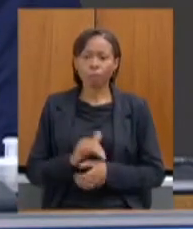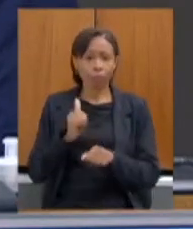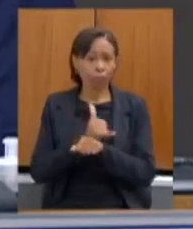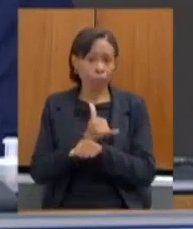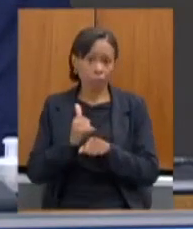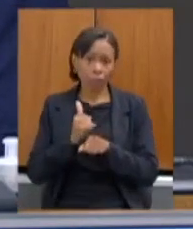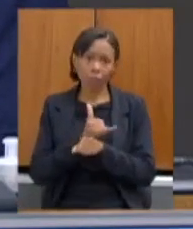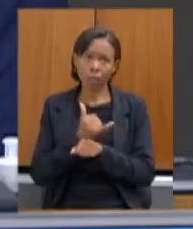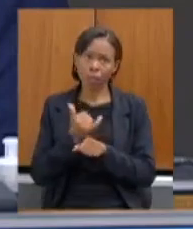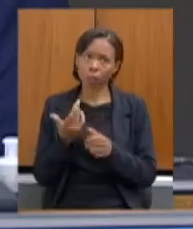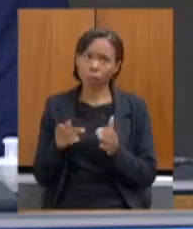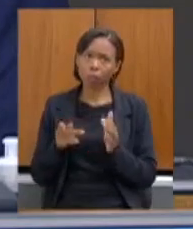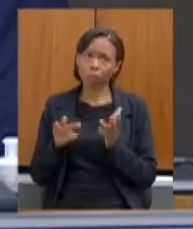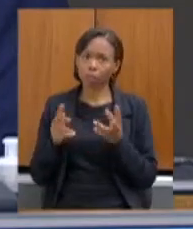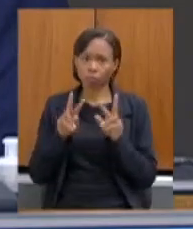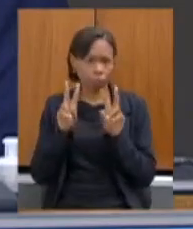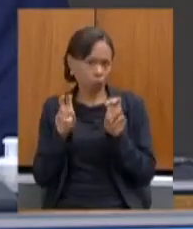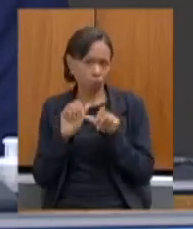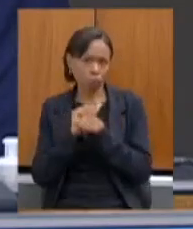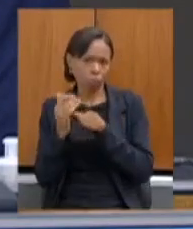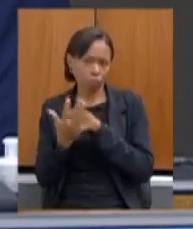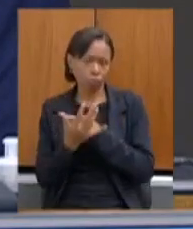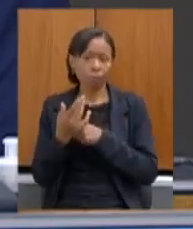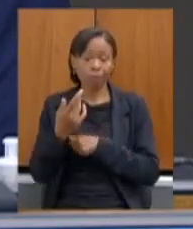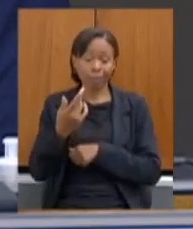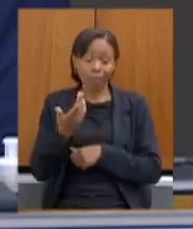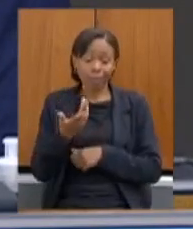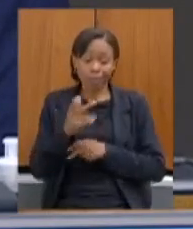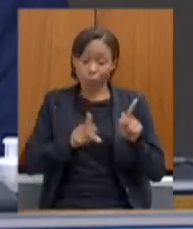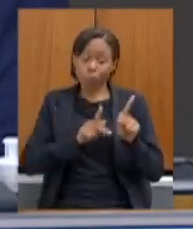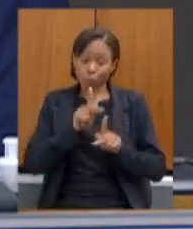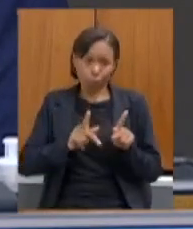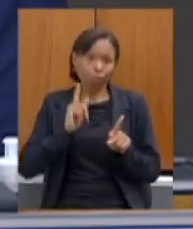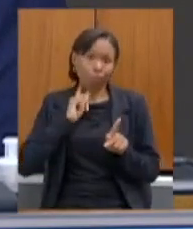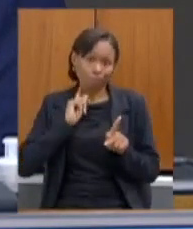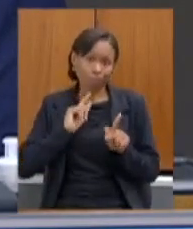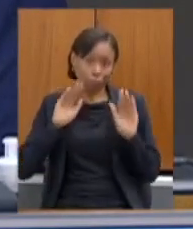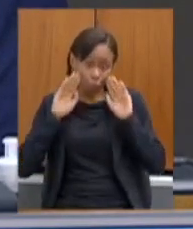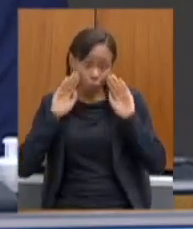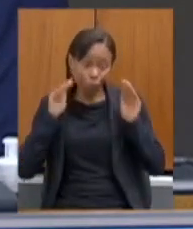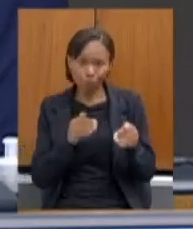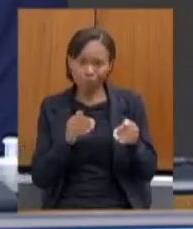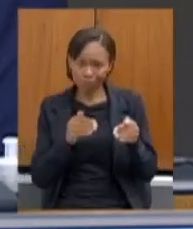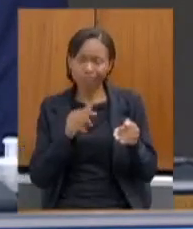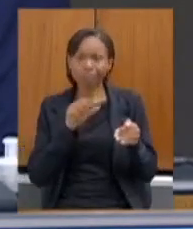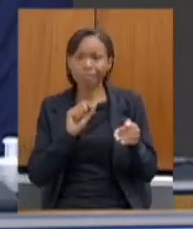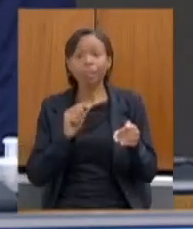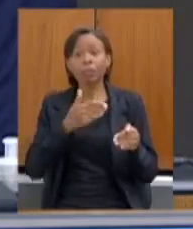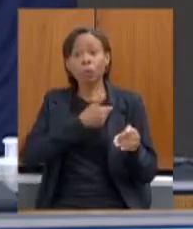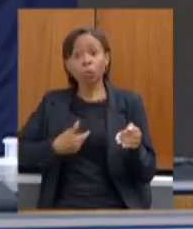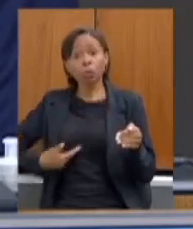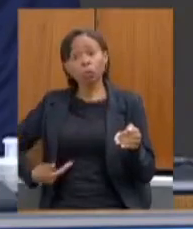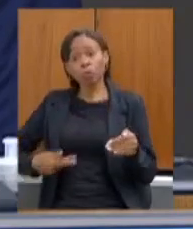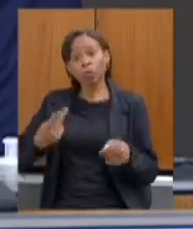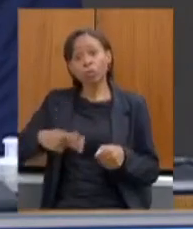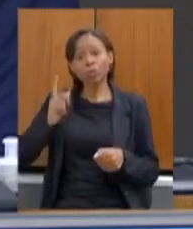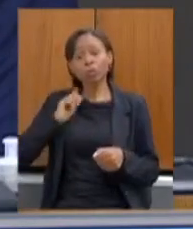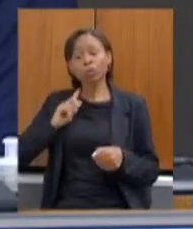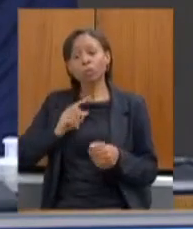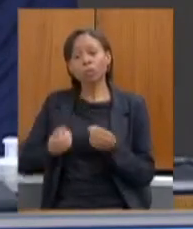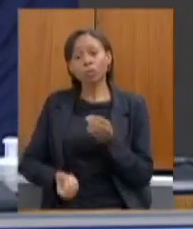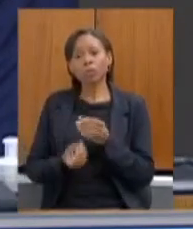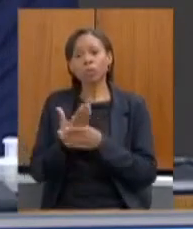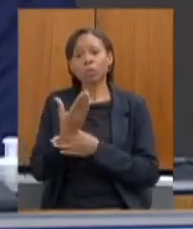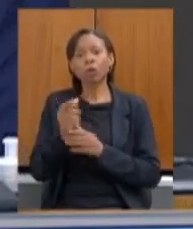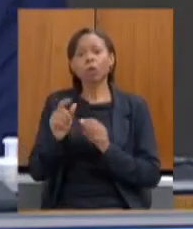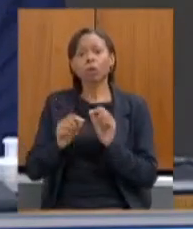aí sim, acho que o mineiro estava no foco dessa questão, o Governador, o Governo do Estado de Minas Gerais criou o